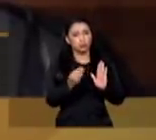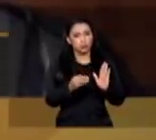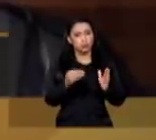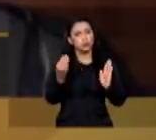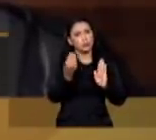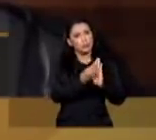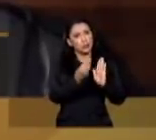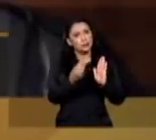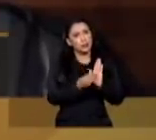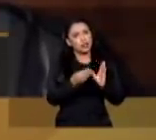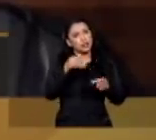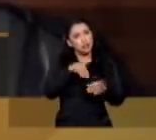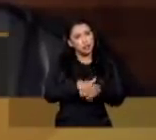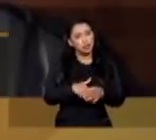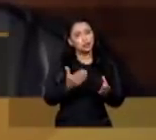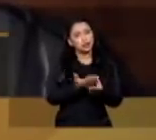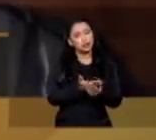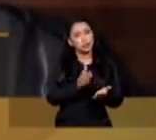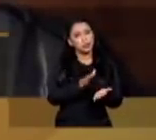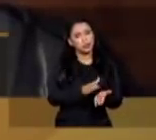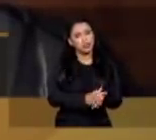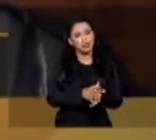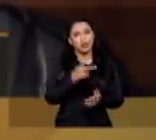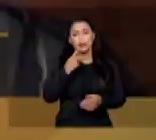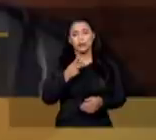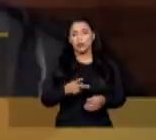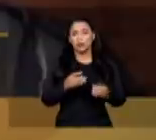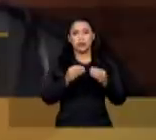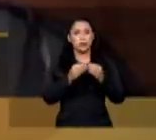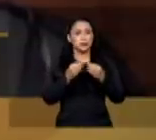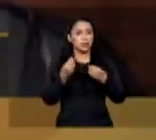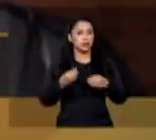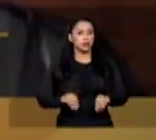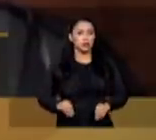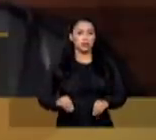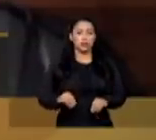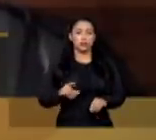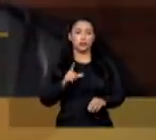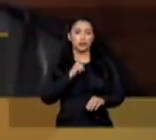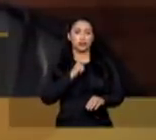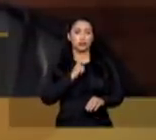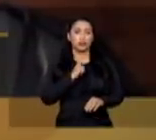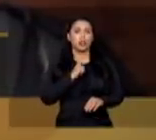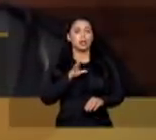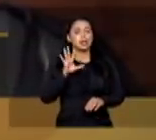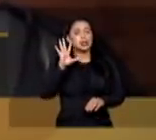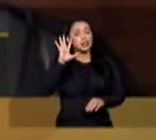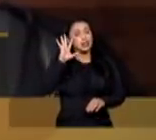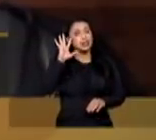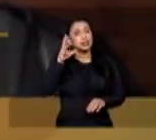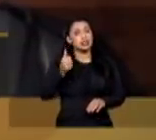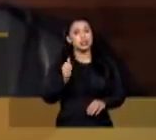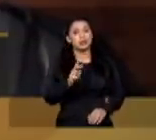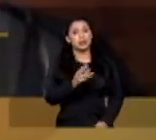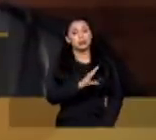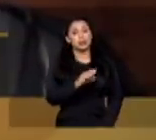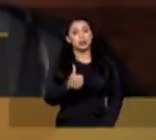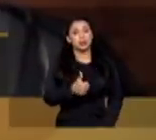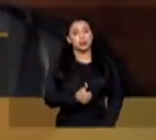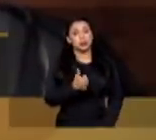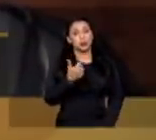é possível afirmar a inexistência da prejudicialidade da pretensão deduzida no habeas corpus